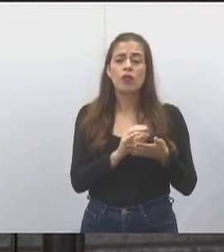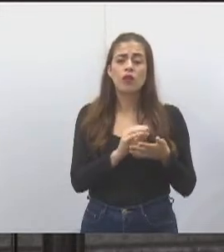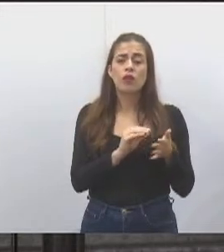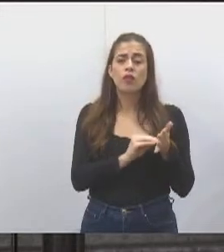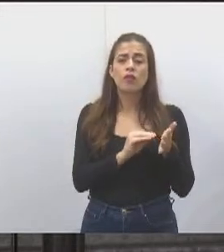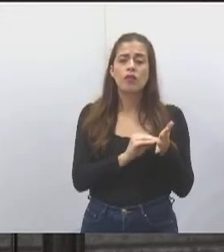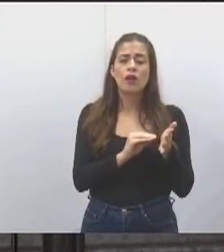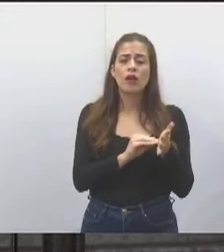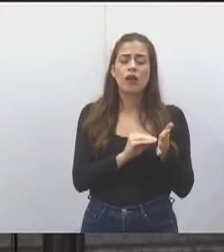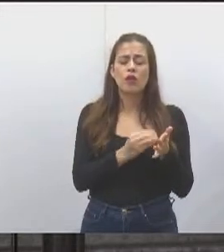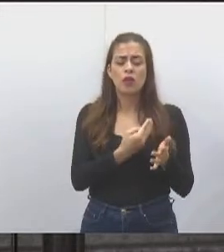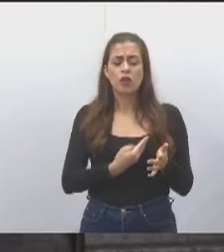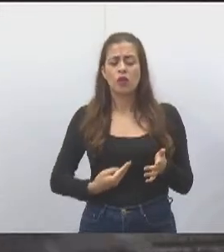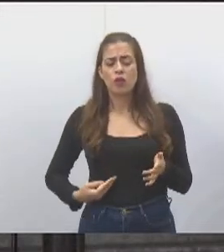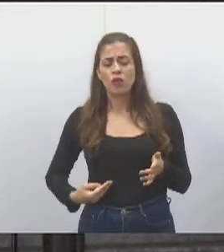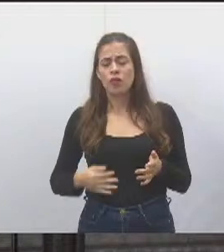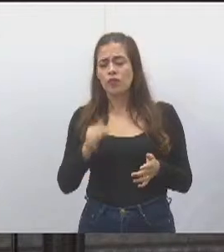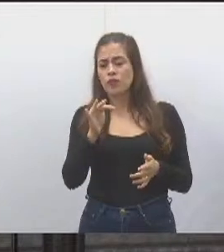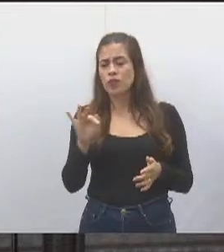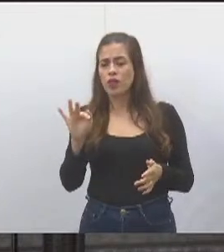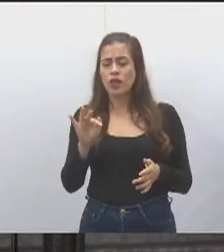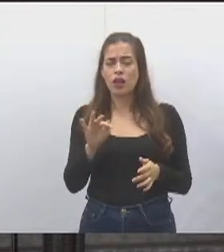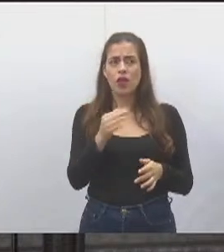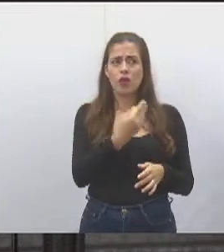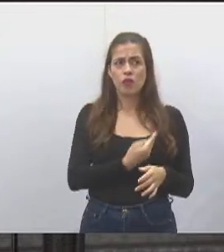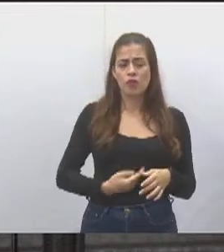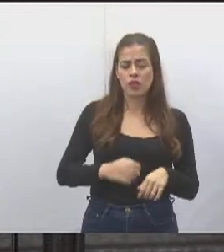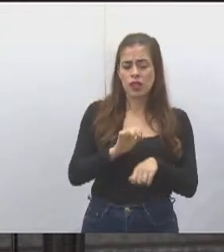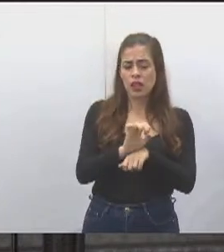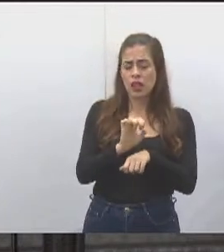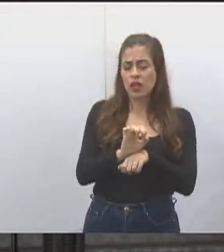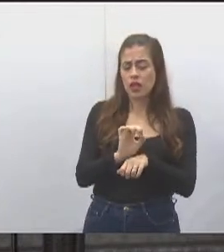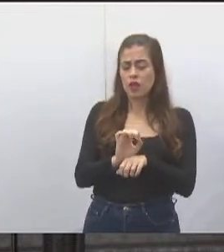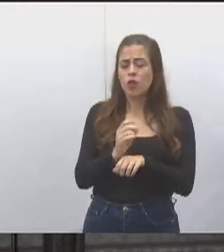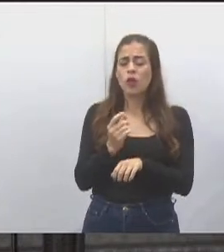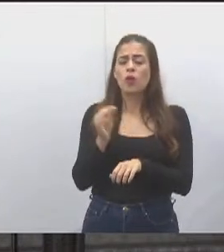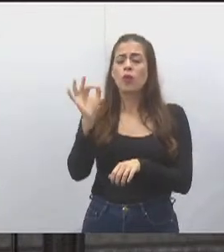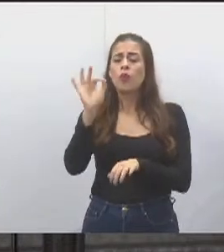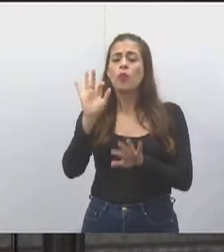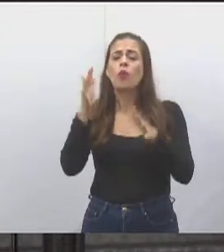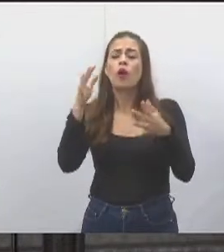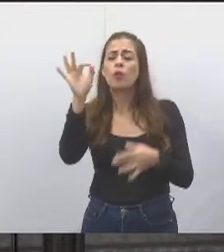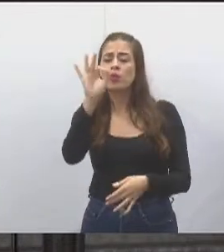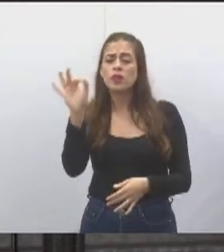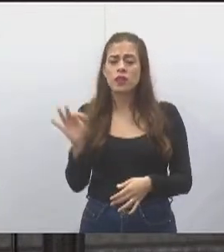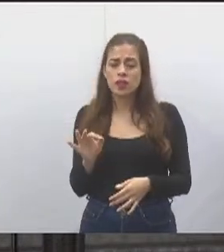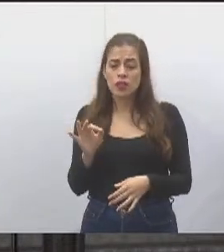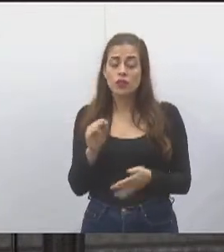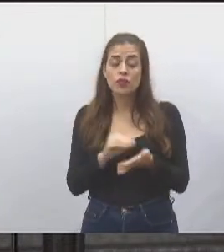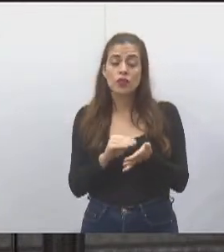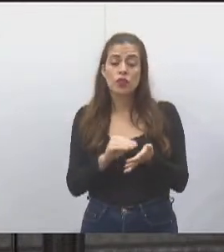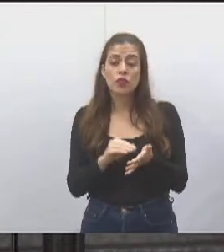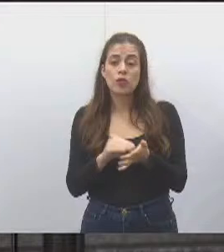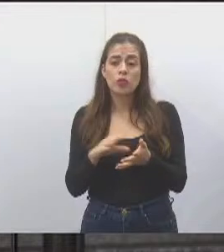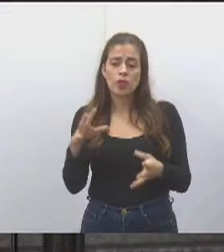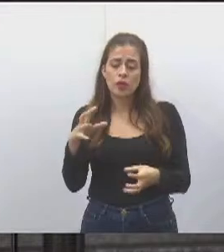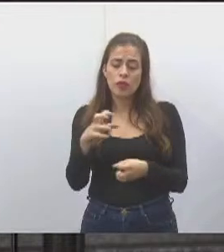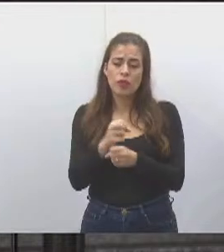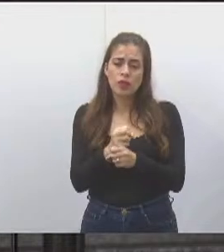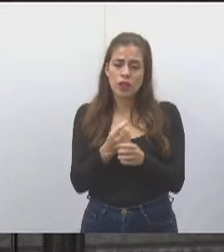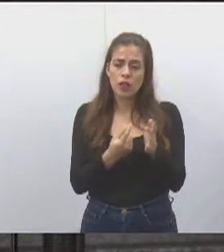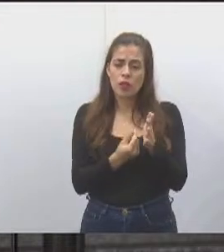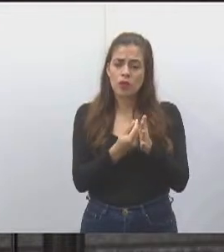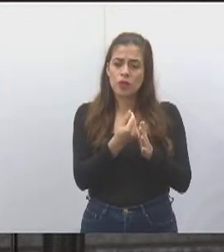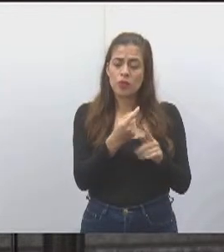Se foi repasse do governo federal, se foi repasse do estado? Qual que é a porcentagem desse repasse aí que ficou faltando para fechar esse orçamento, né? Porque o orçamento